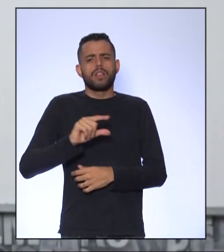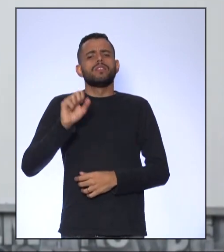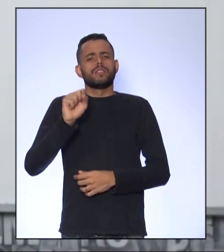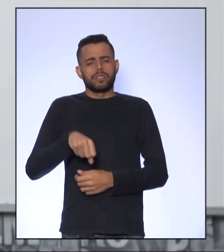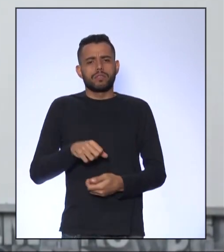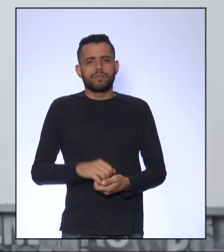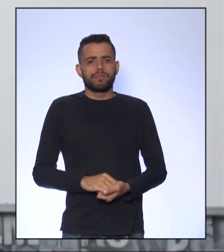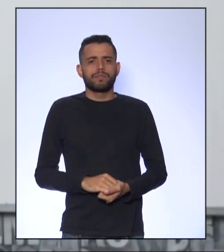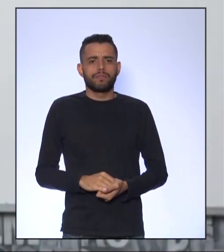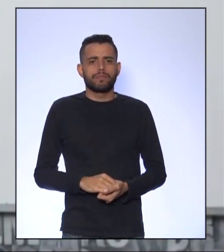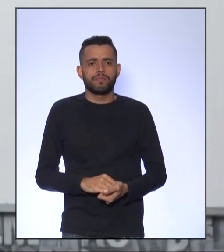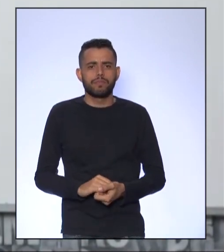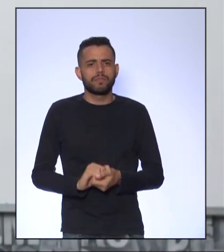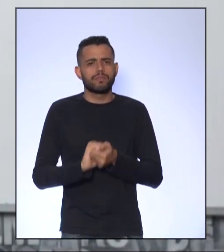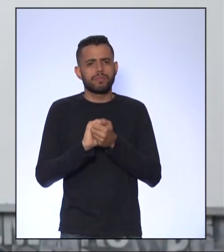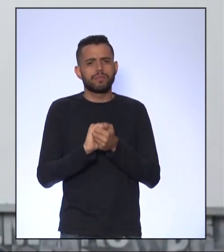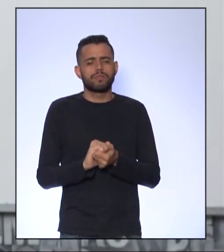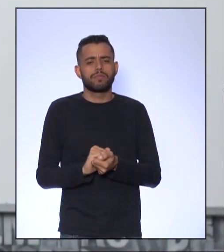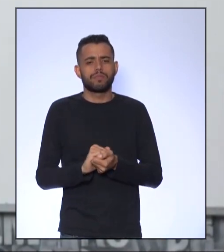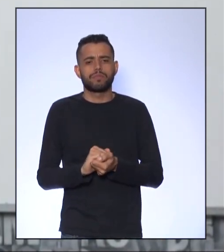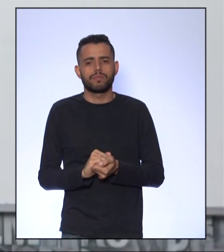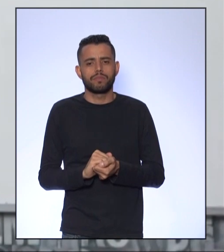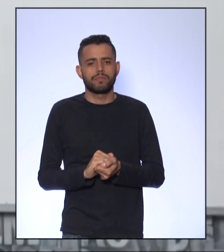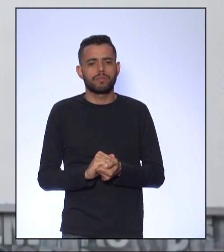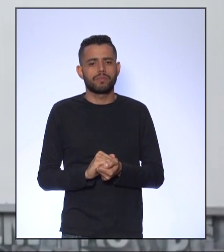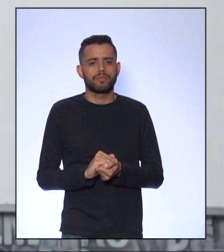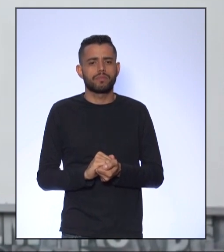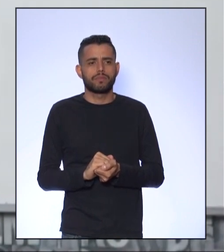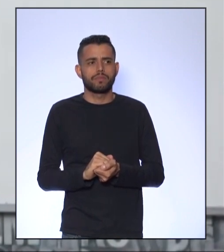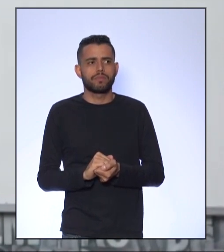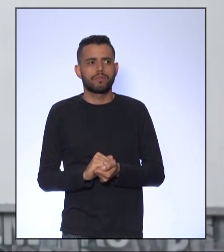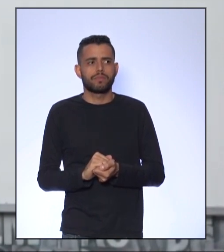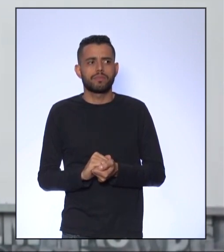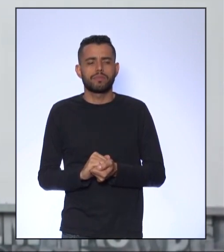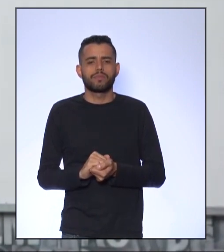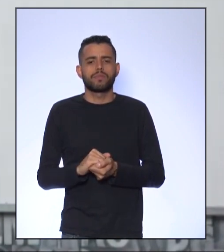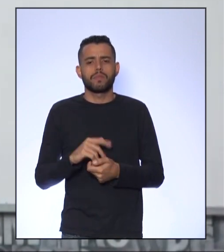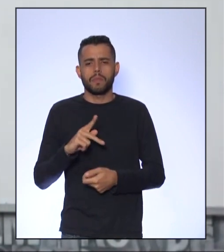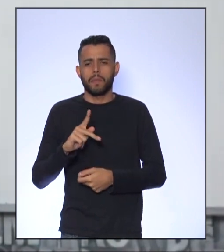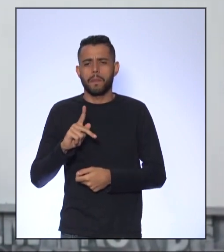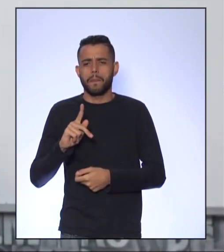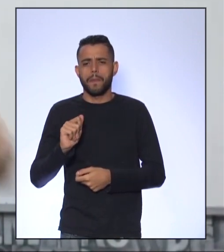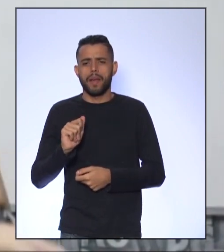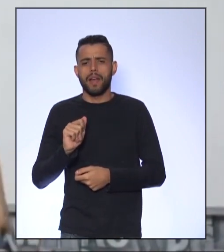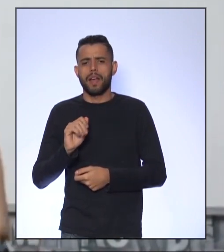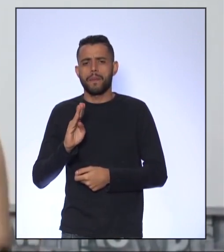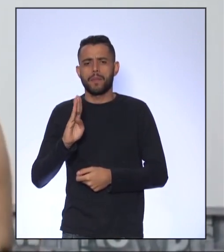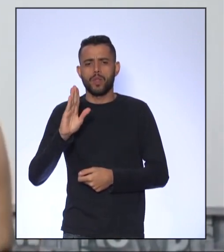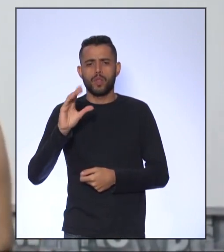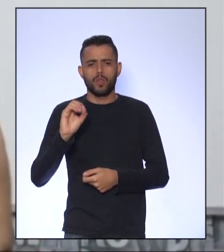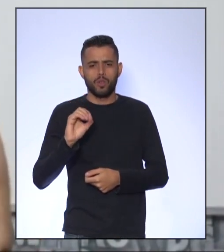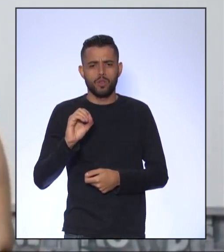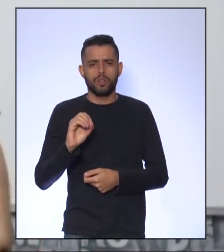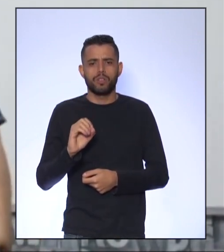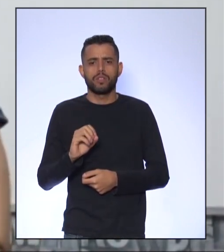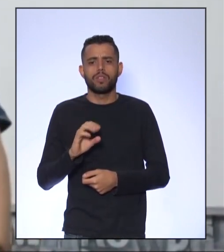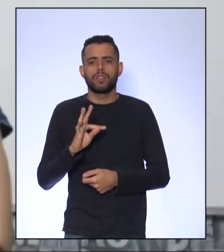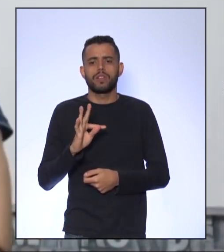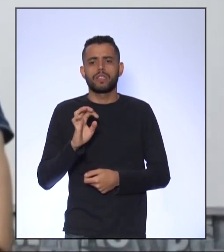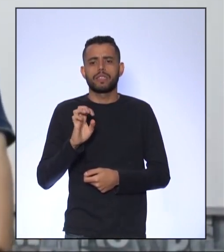professor Luiz Mendes elogiou sua aula. Legal. Pablo Gabriel diz, os